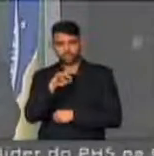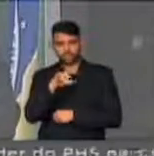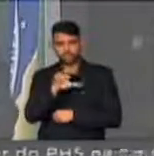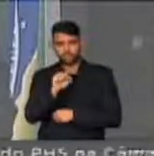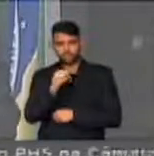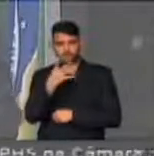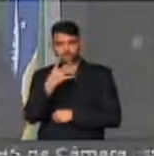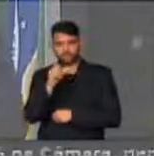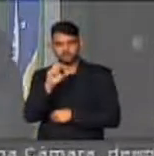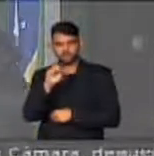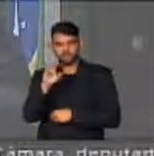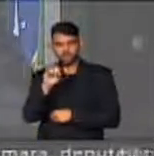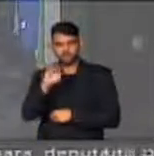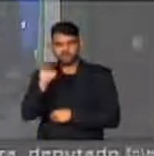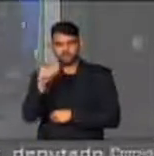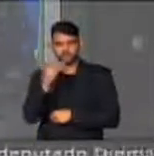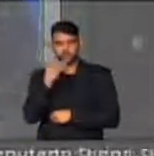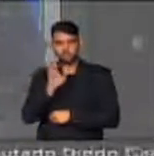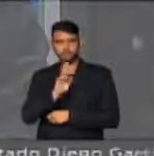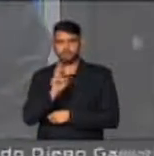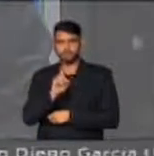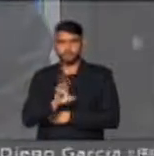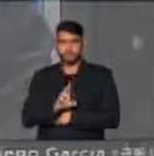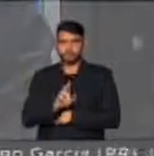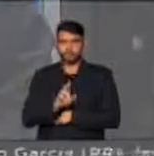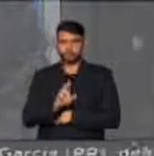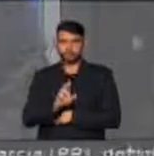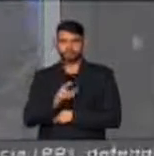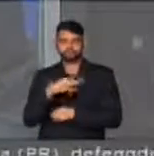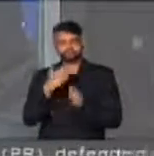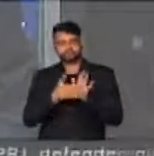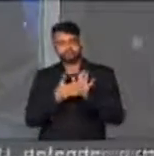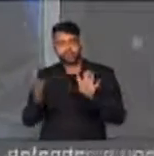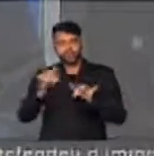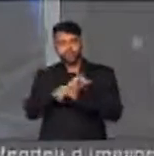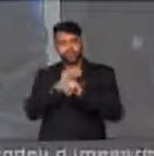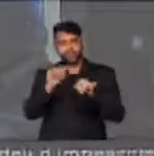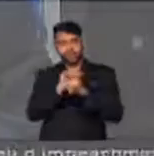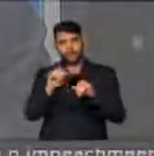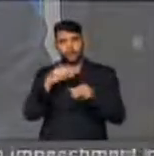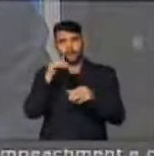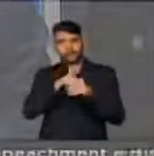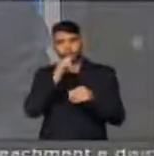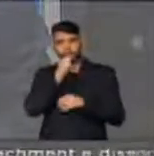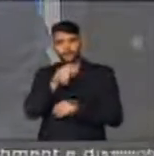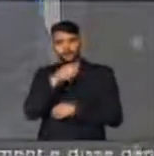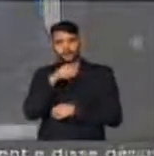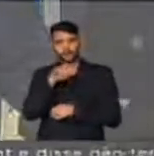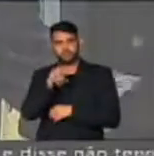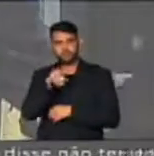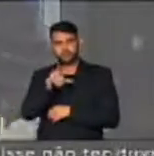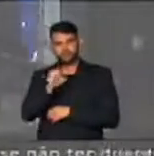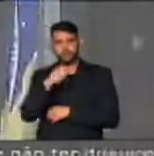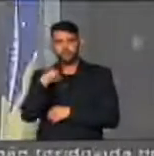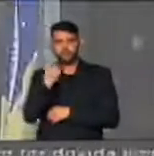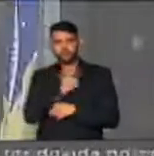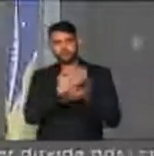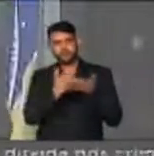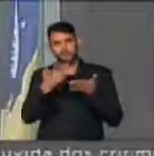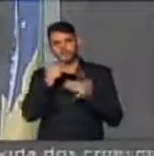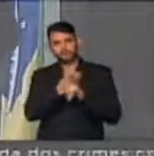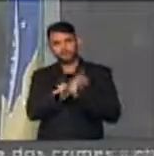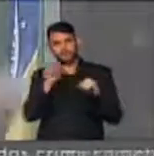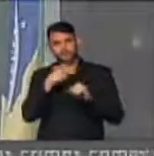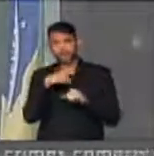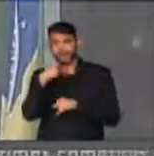trilhões e 480 bilhões de dólares. Durante a campanha eleitoral, deputado Mauro, eu várias vezes adverti